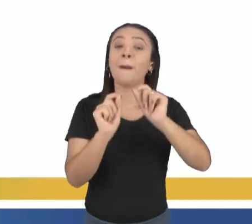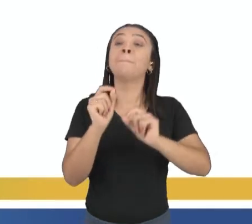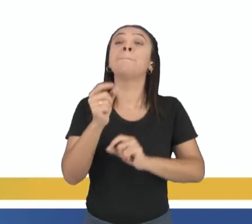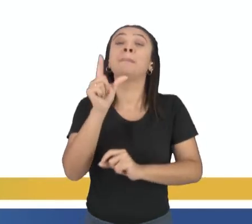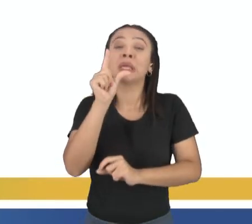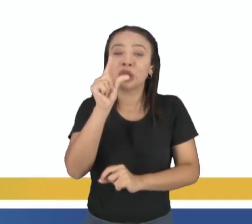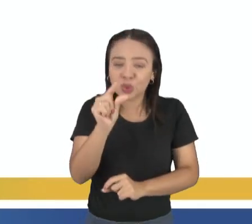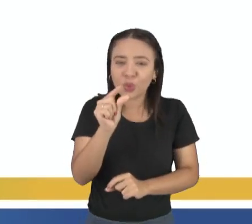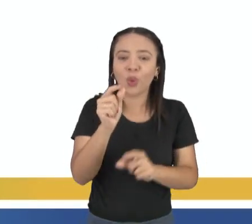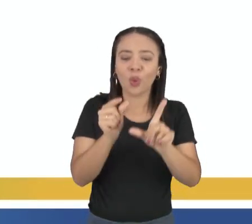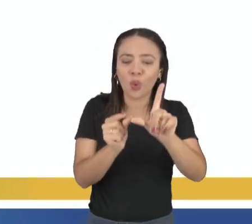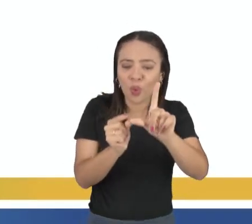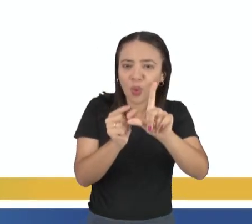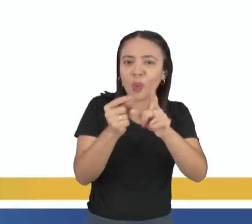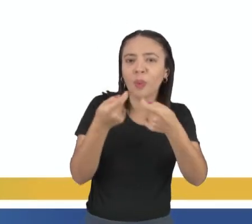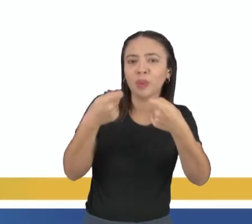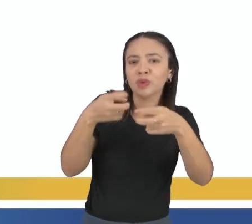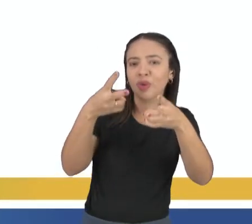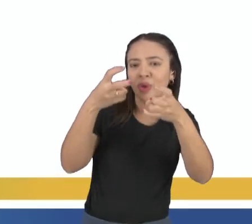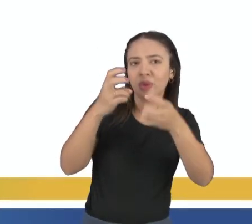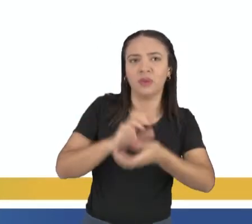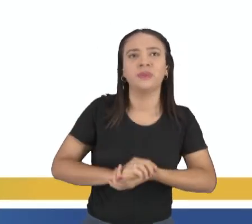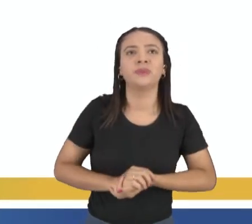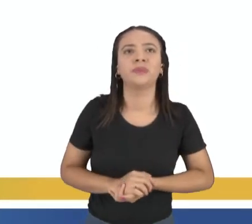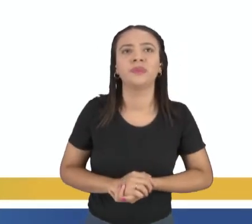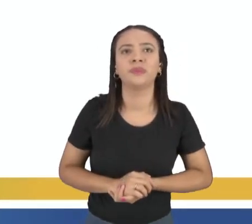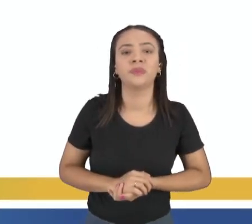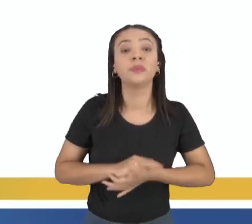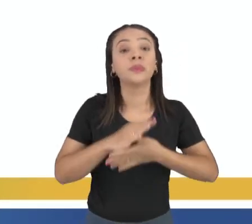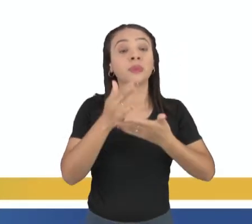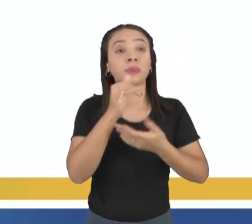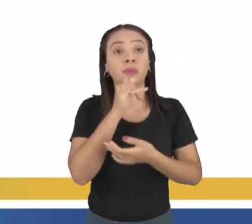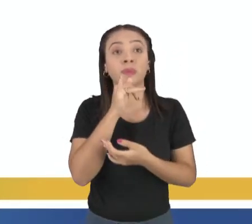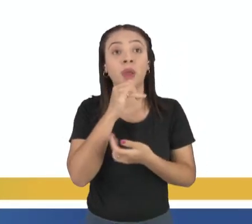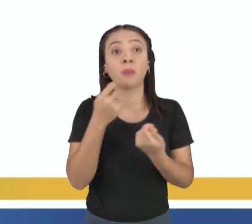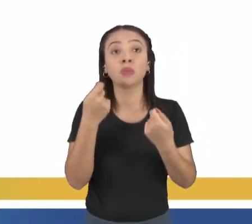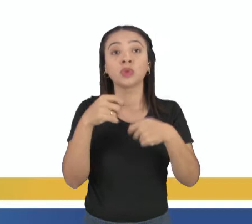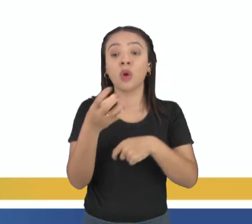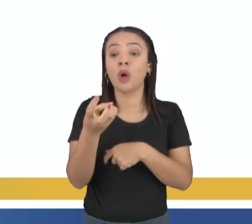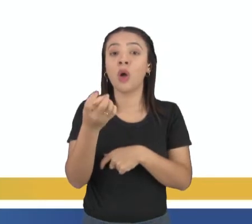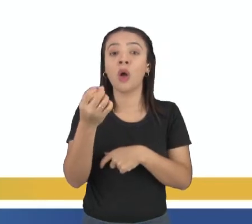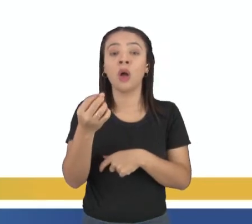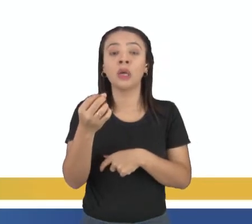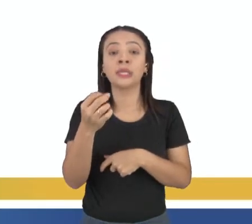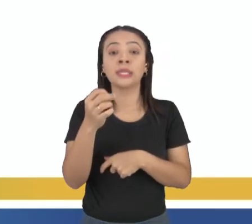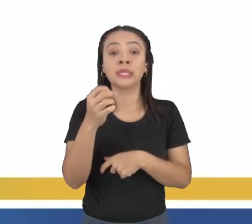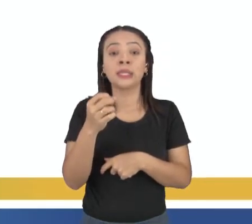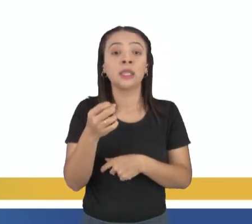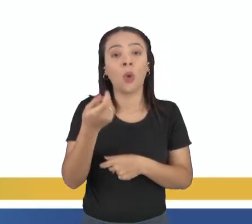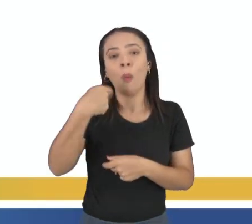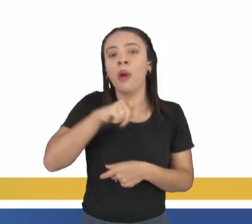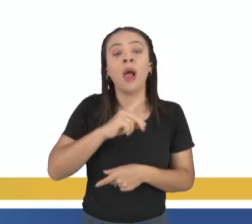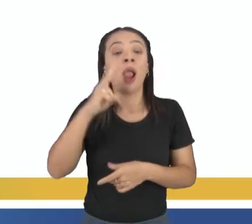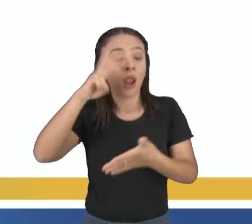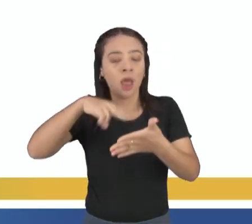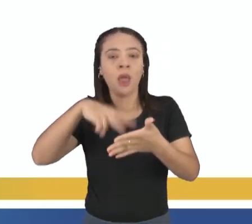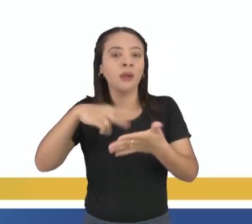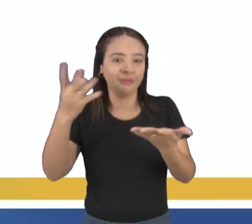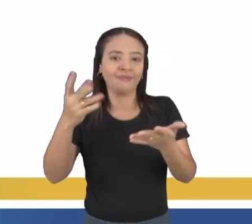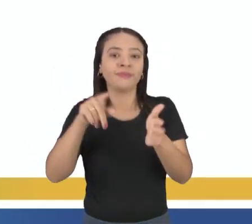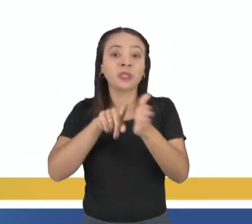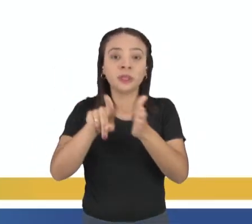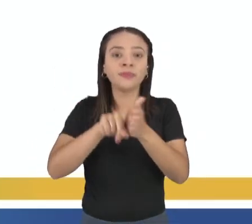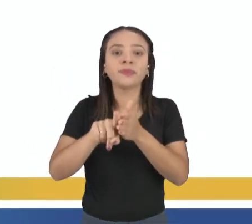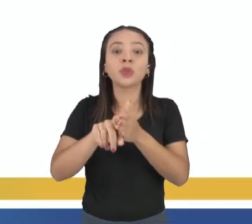menor coluna observada, certinho? Então, aqui, por exemplo, eu poderia calcular, sem ter visto enunciado, quantos